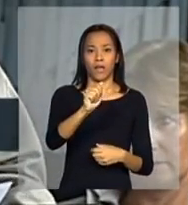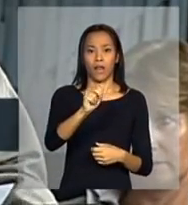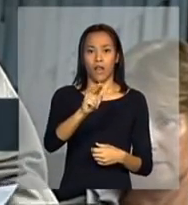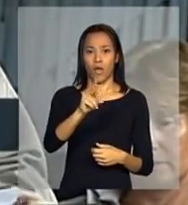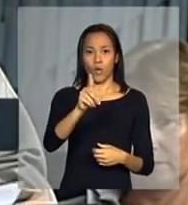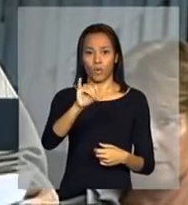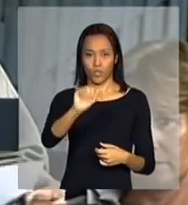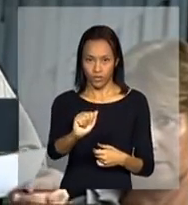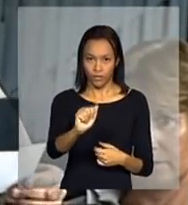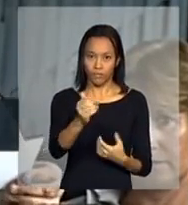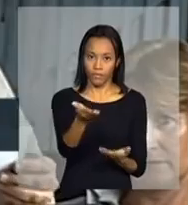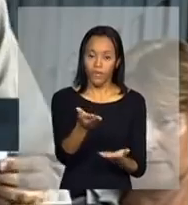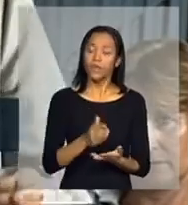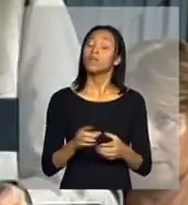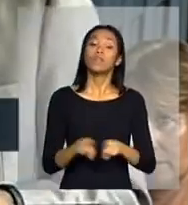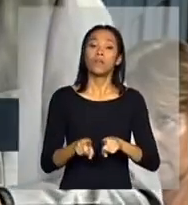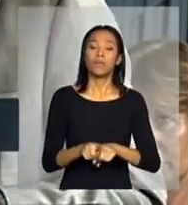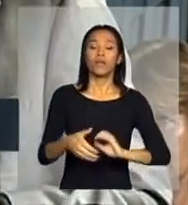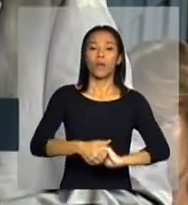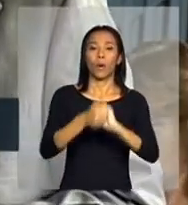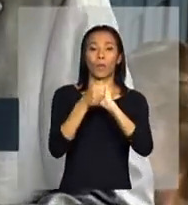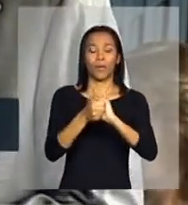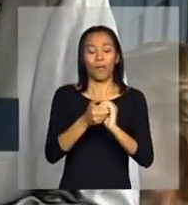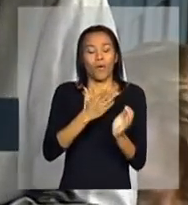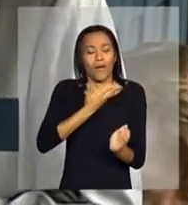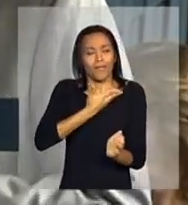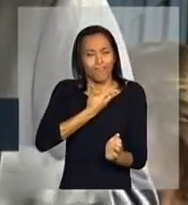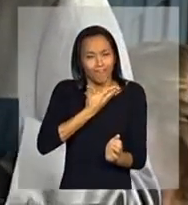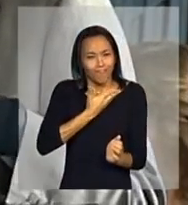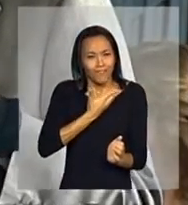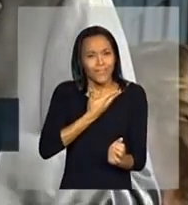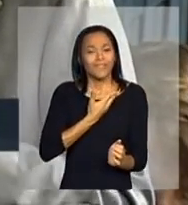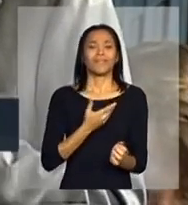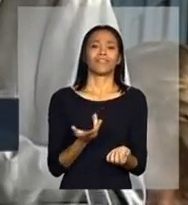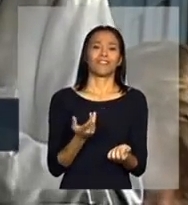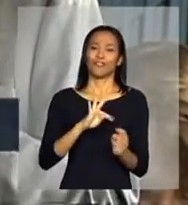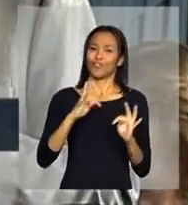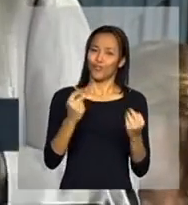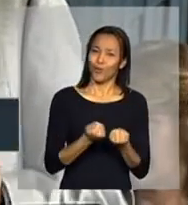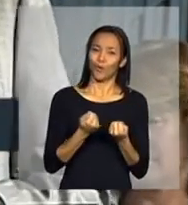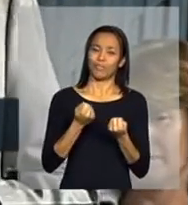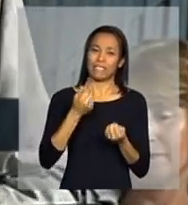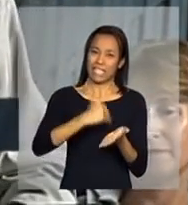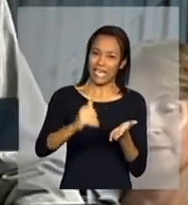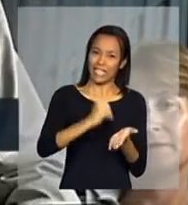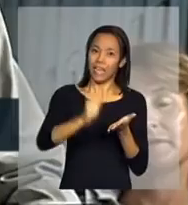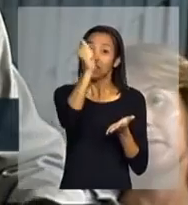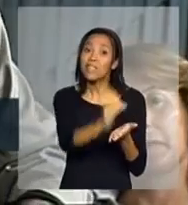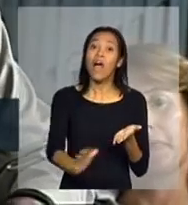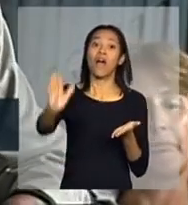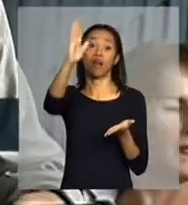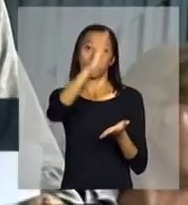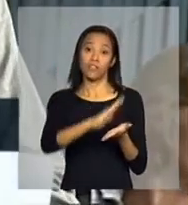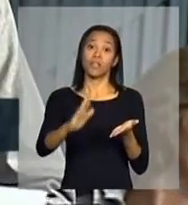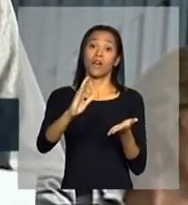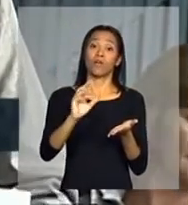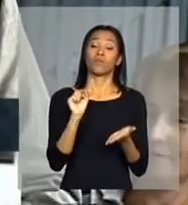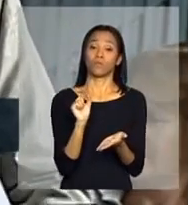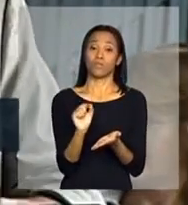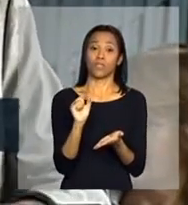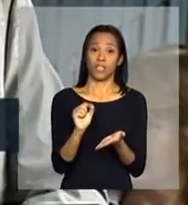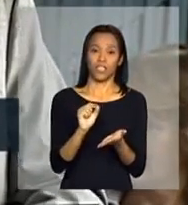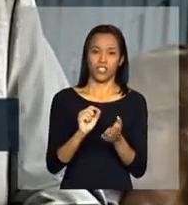Bonlume. Cumprimentar meu querido amigo e irmão, Paulo Maldos, de todas as horas, secretário nacional da Secretaria